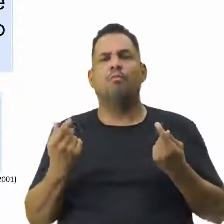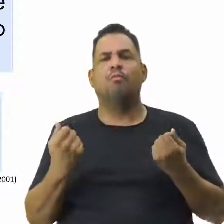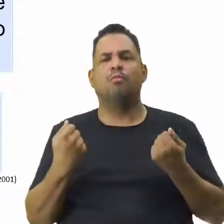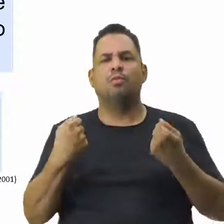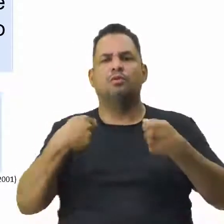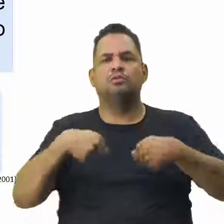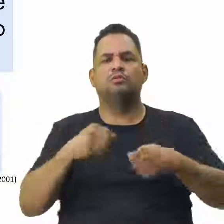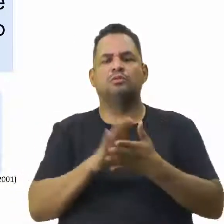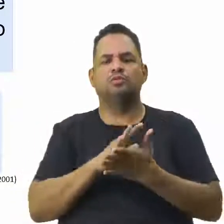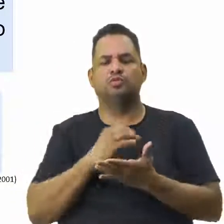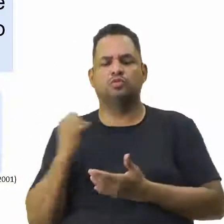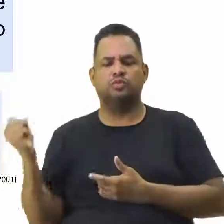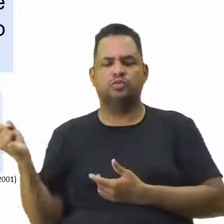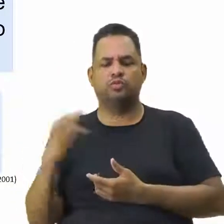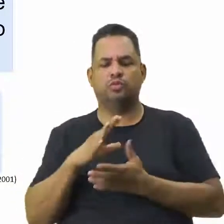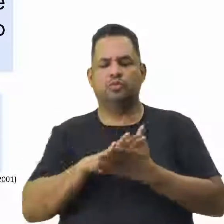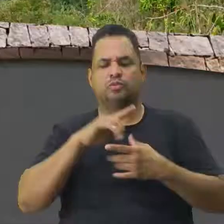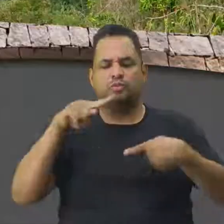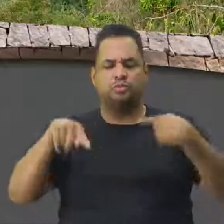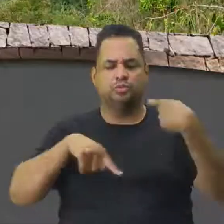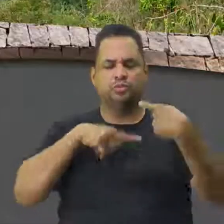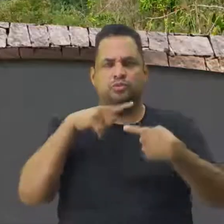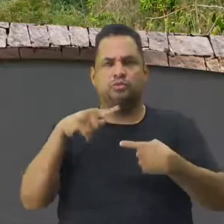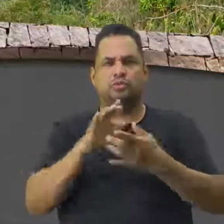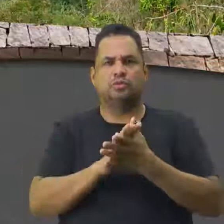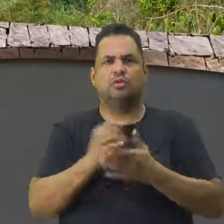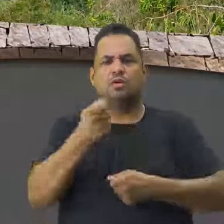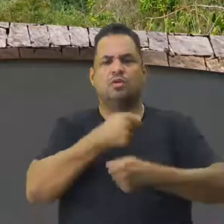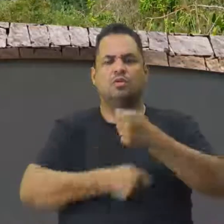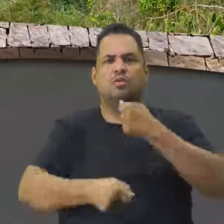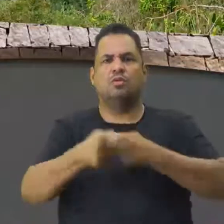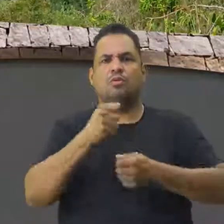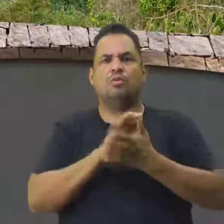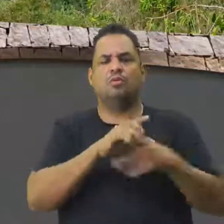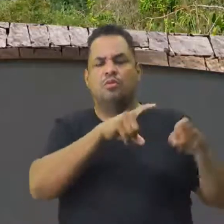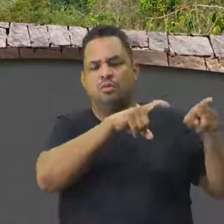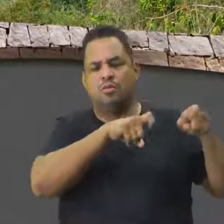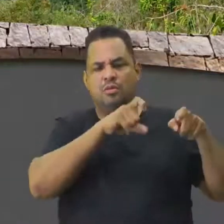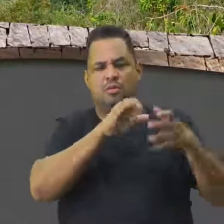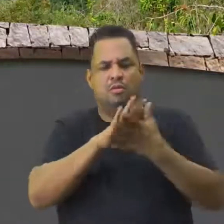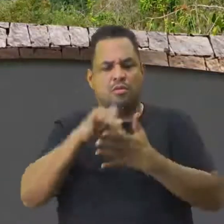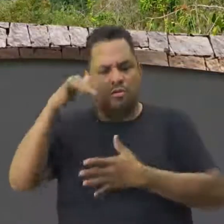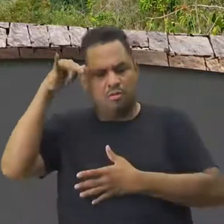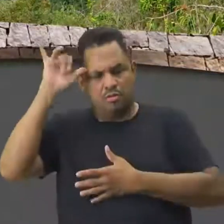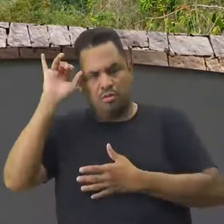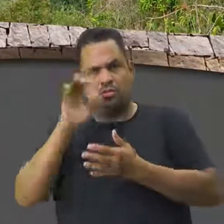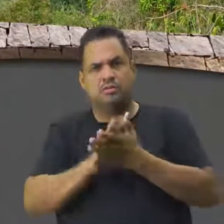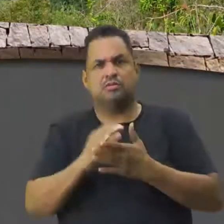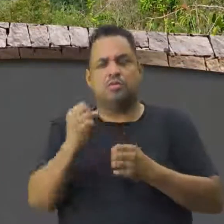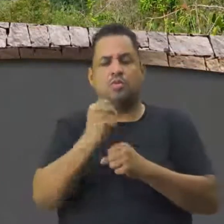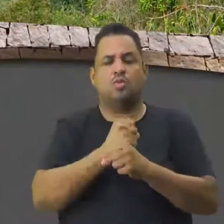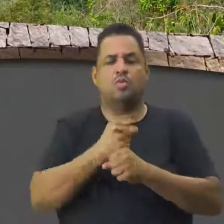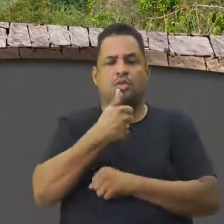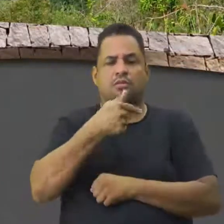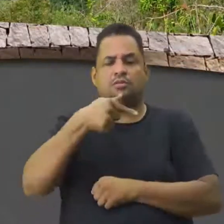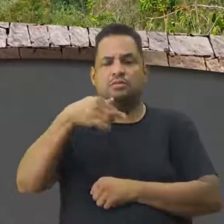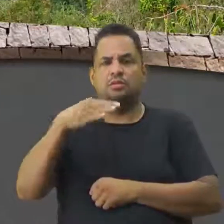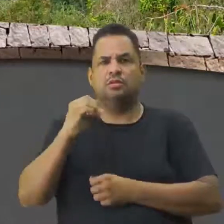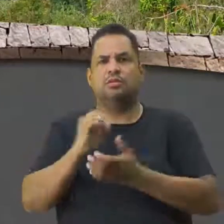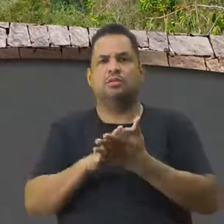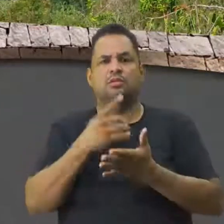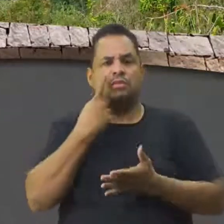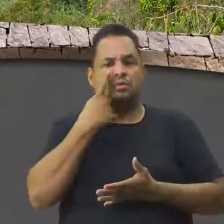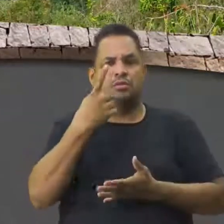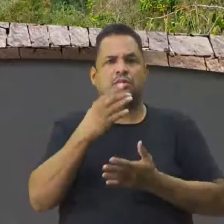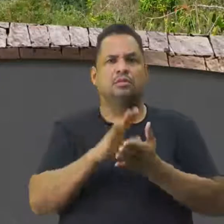novo ciclo econômico. A agricultura, a pecuária. Isso vem nos anos 70. Vejam só